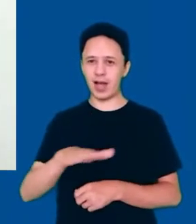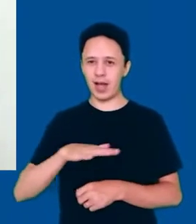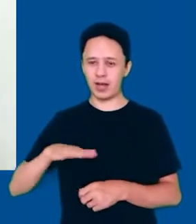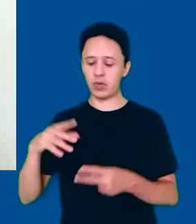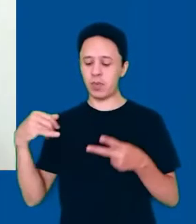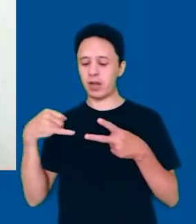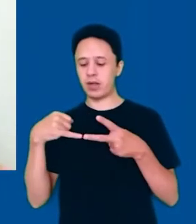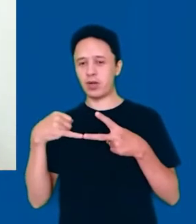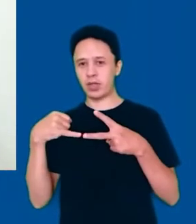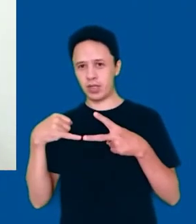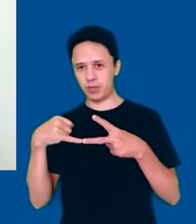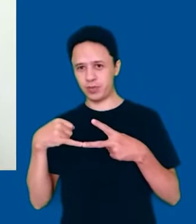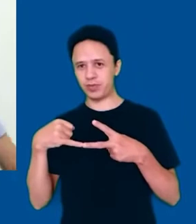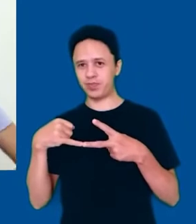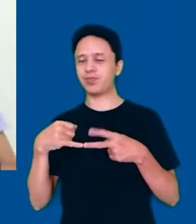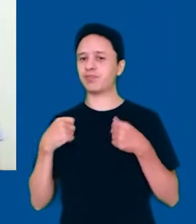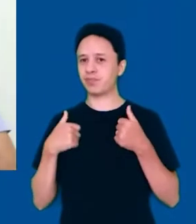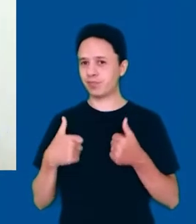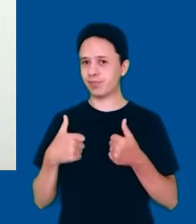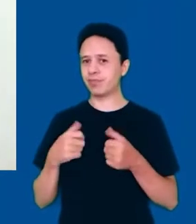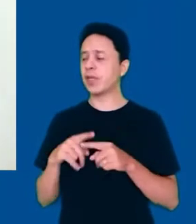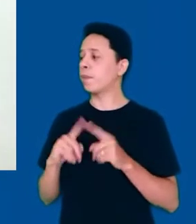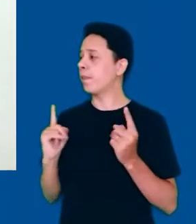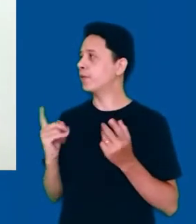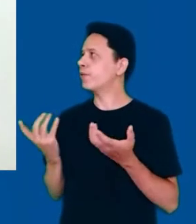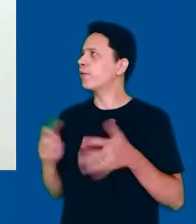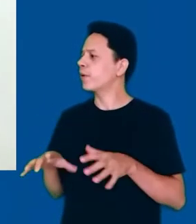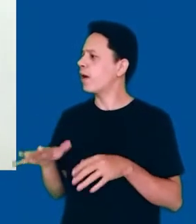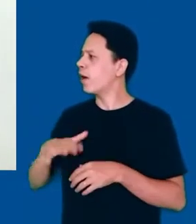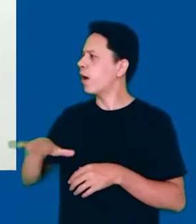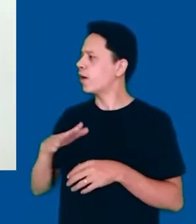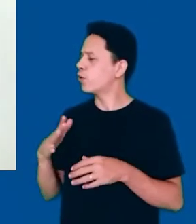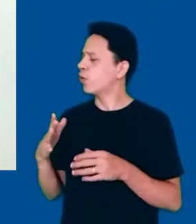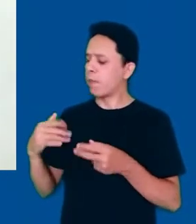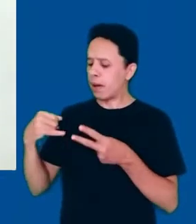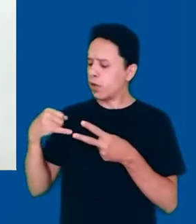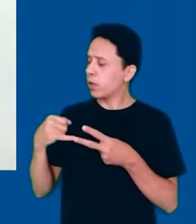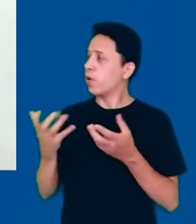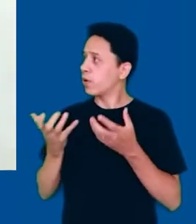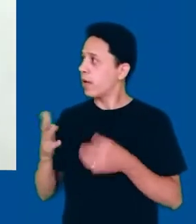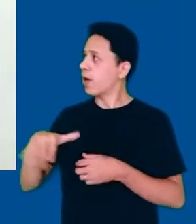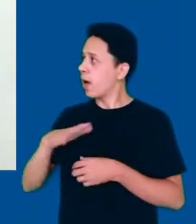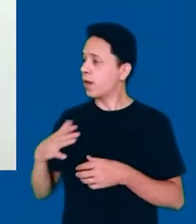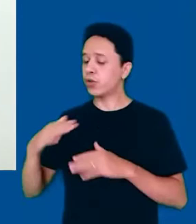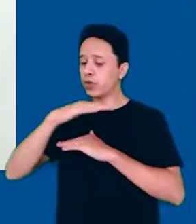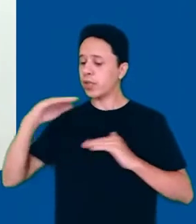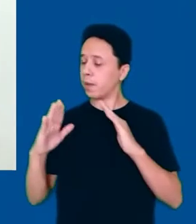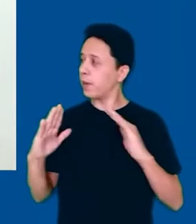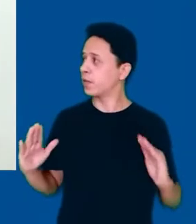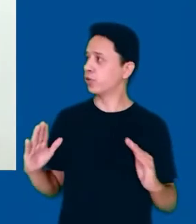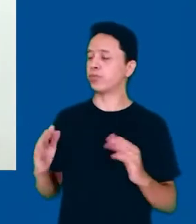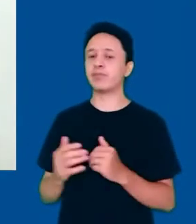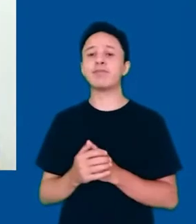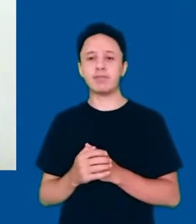do paralelogramo. Tá, Giz, mas eu não quero a área do paralelogramo, eu quero chegar na área do trapézio. Gente,